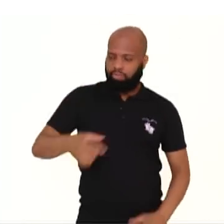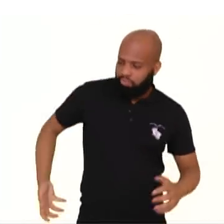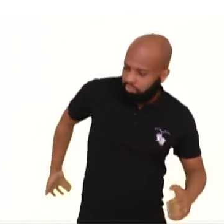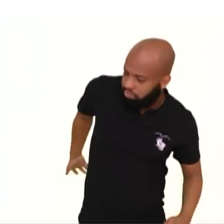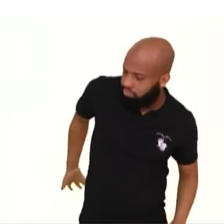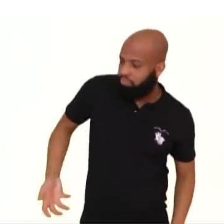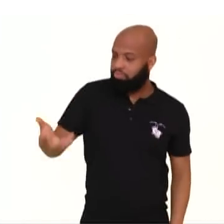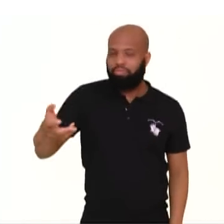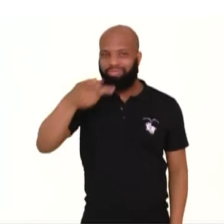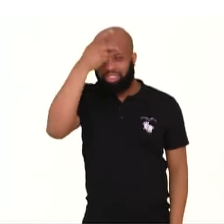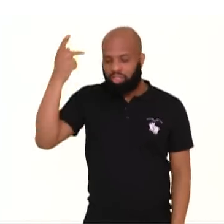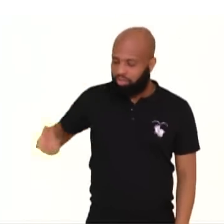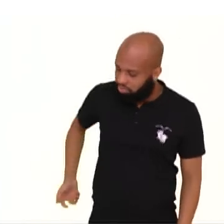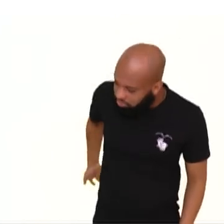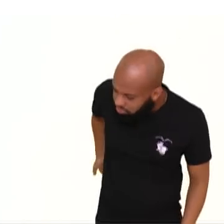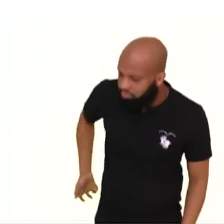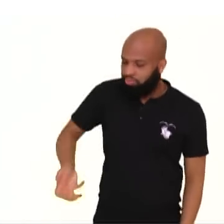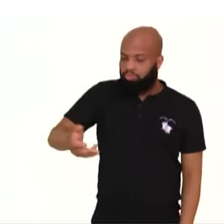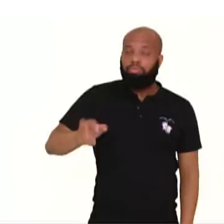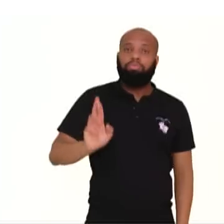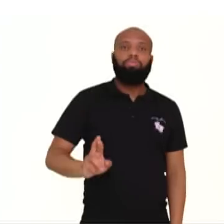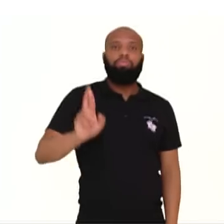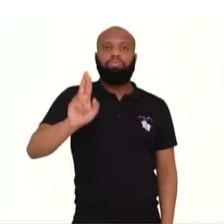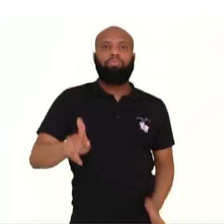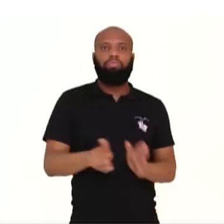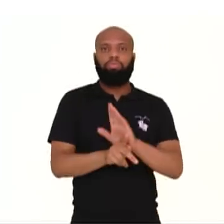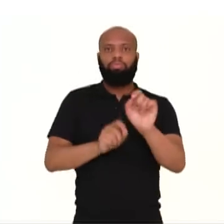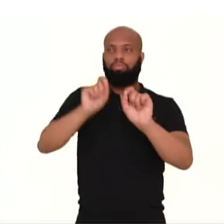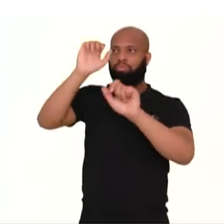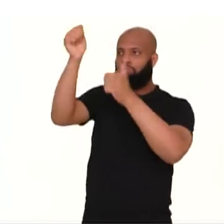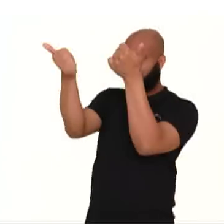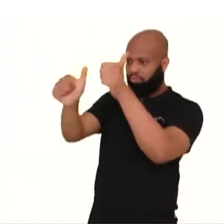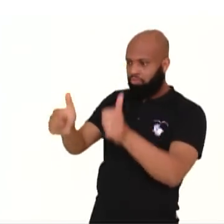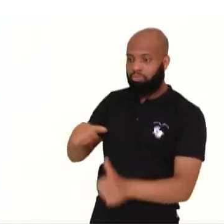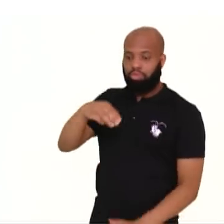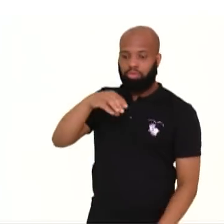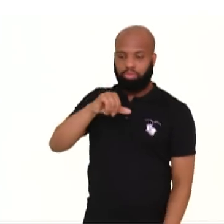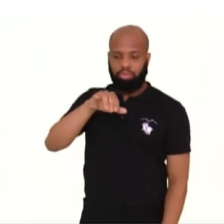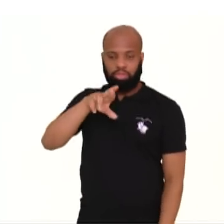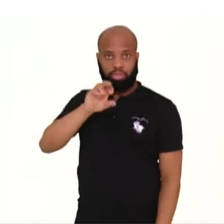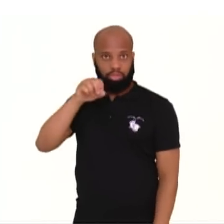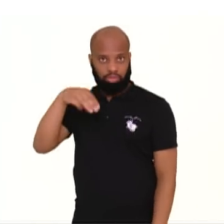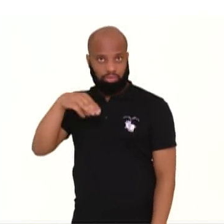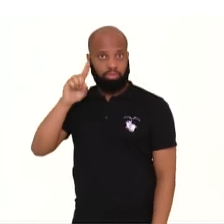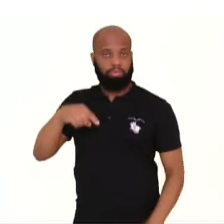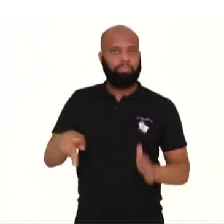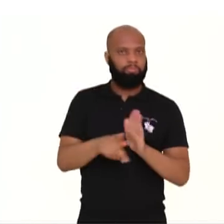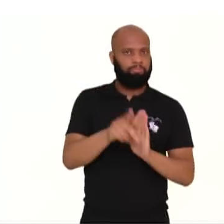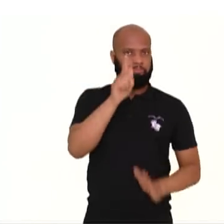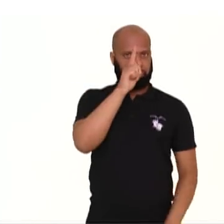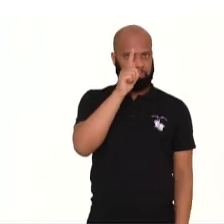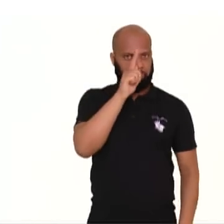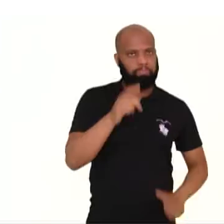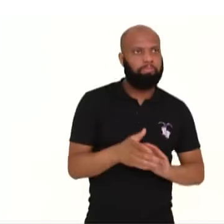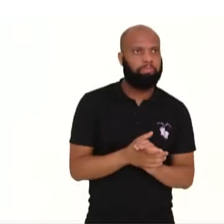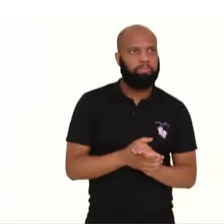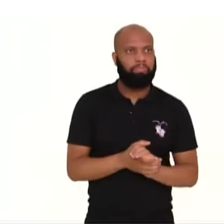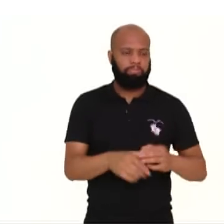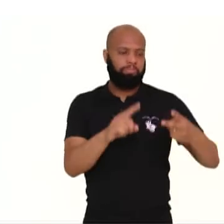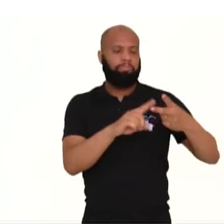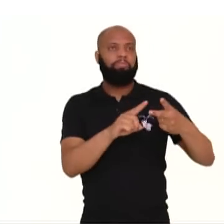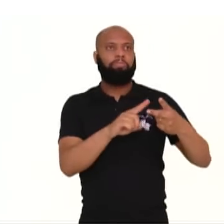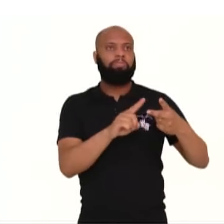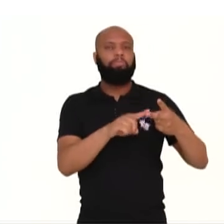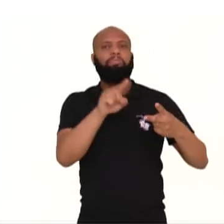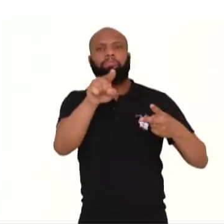o lançador de disco, numa referência à estátua de Miron, o escultor grego. E as outras modalidades